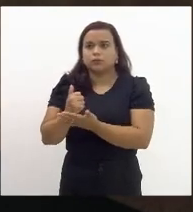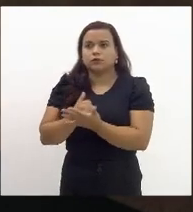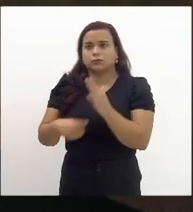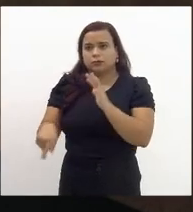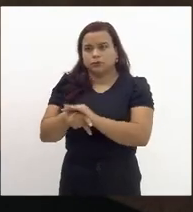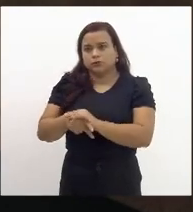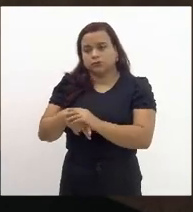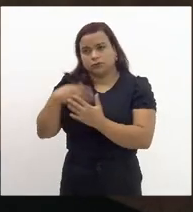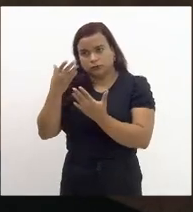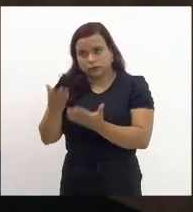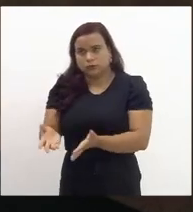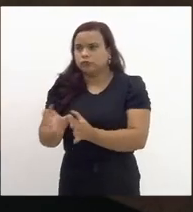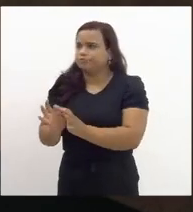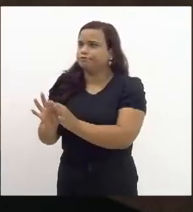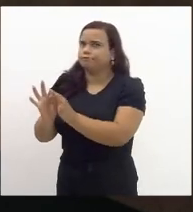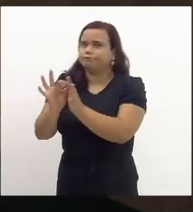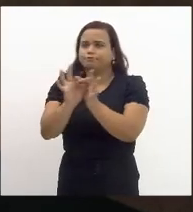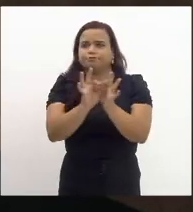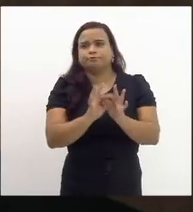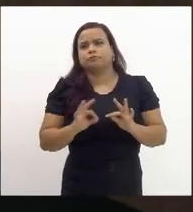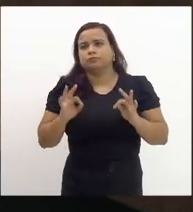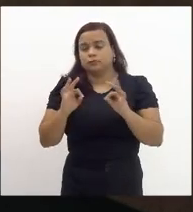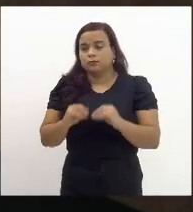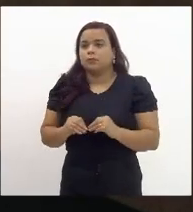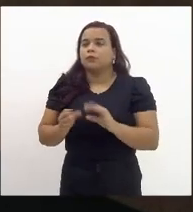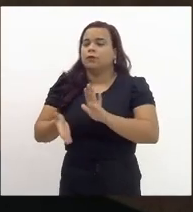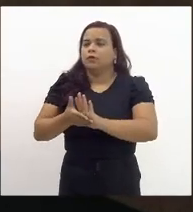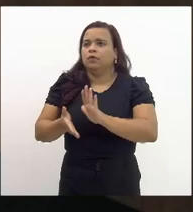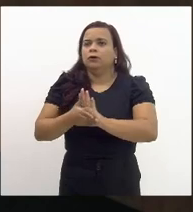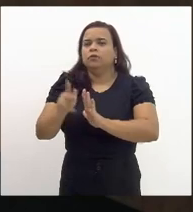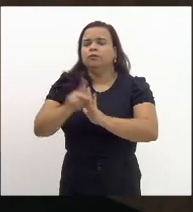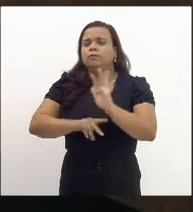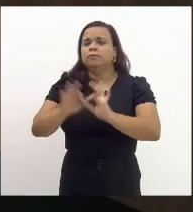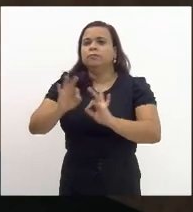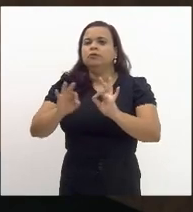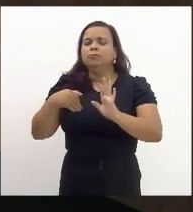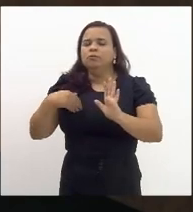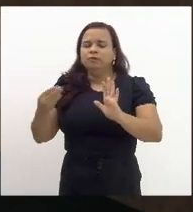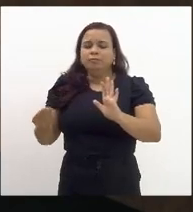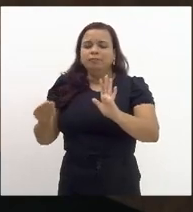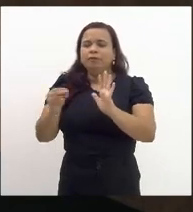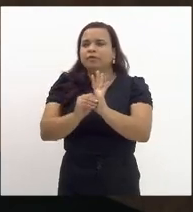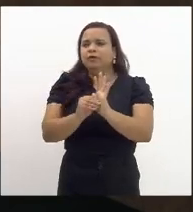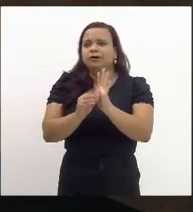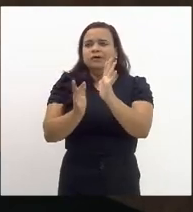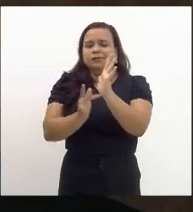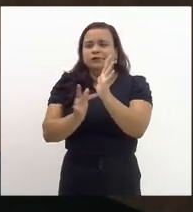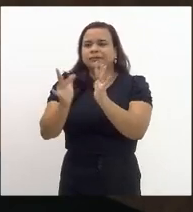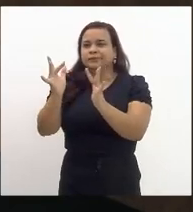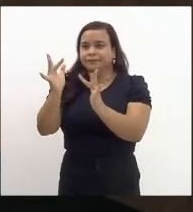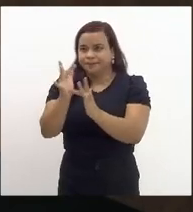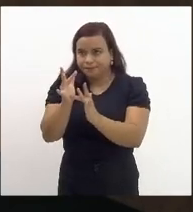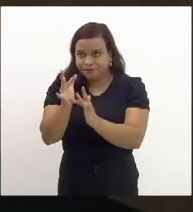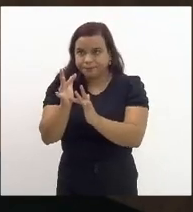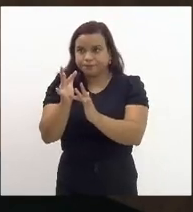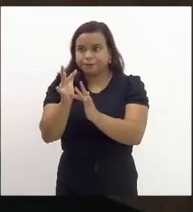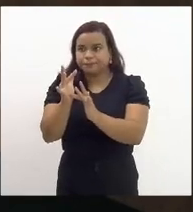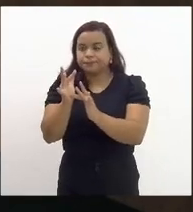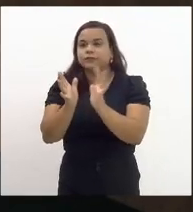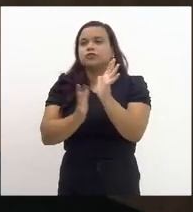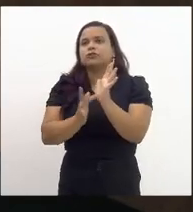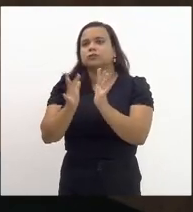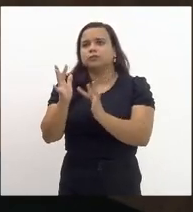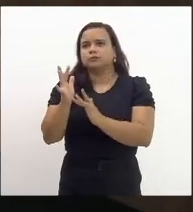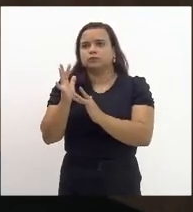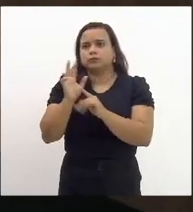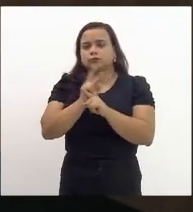laicidade, eu propus um projeto colocando Jesus Cristo como